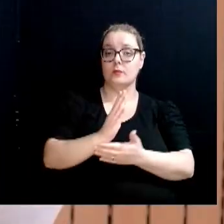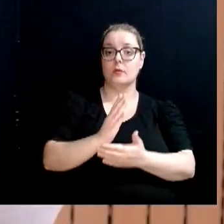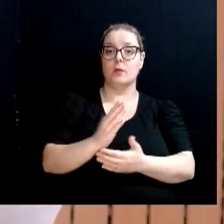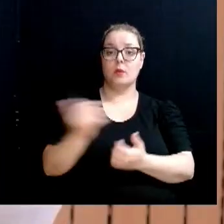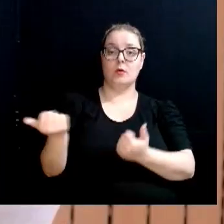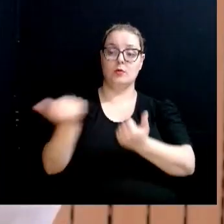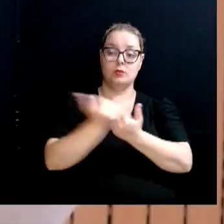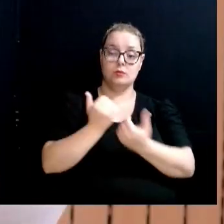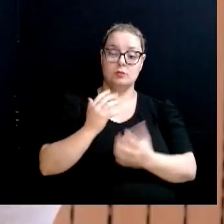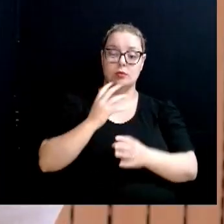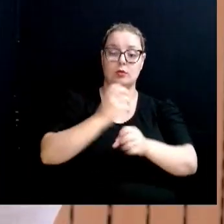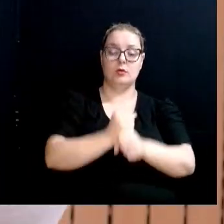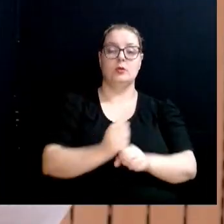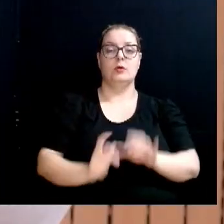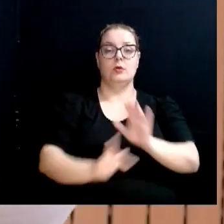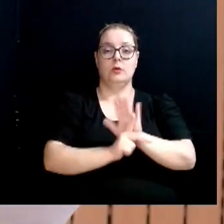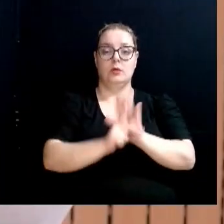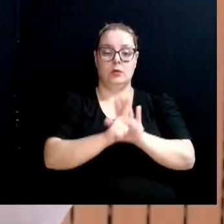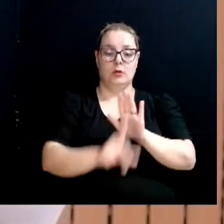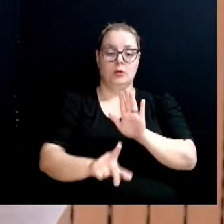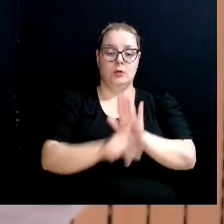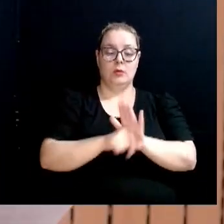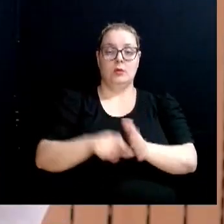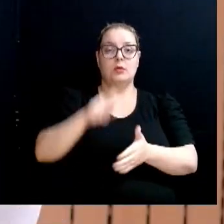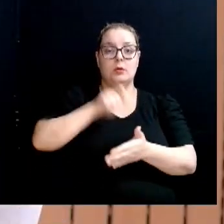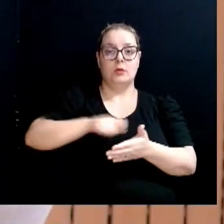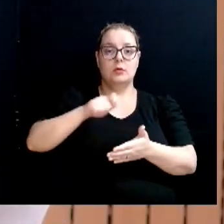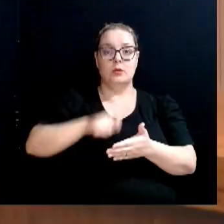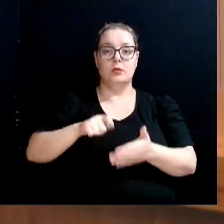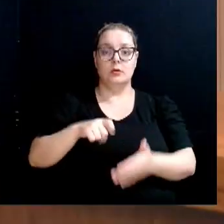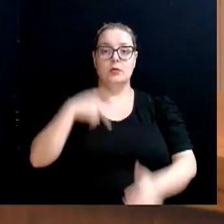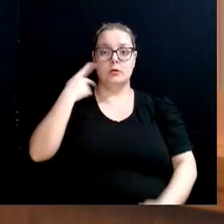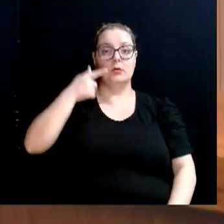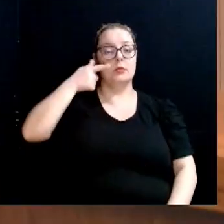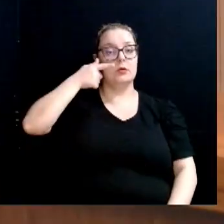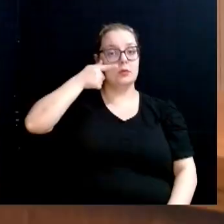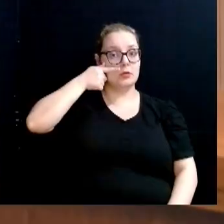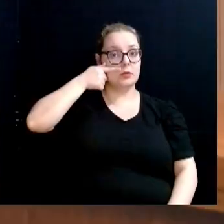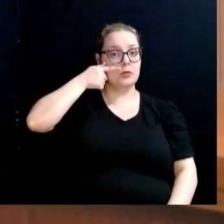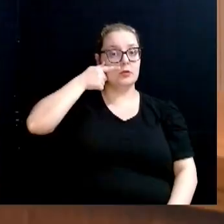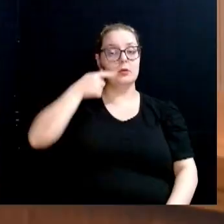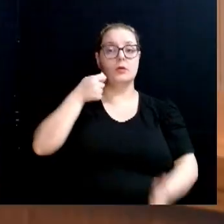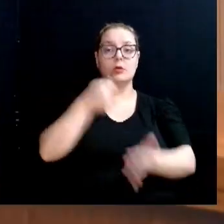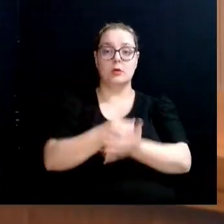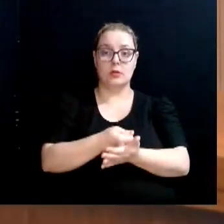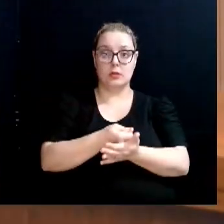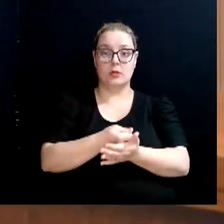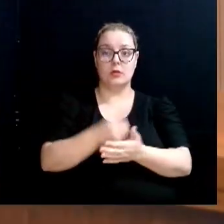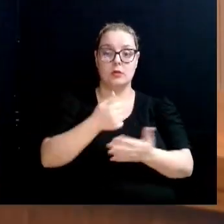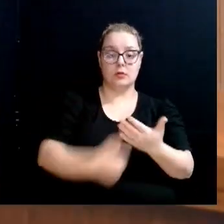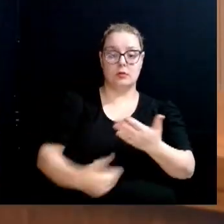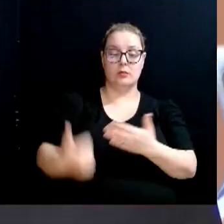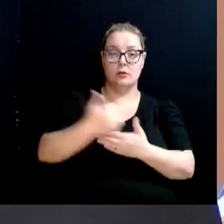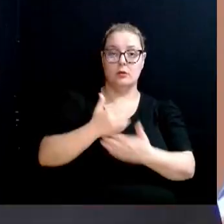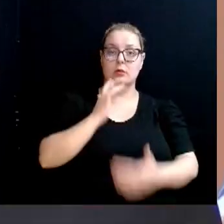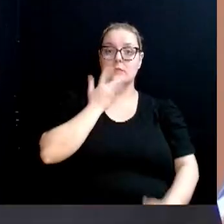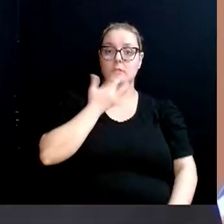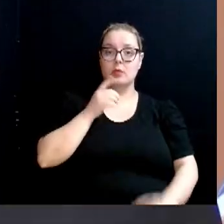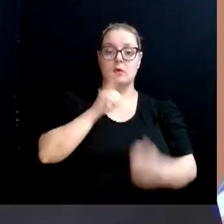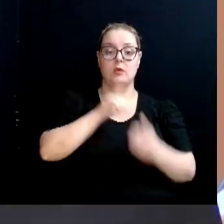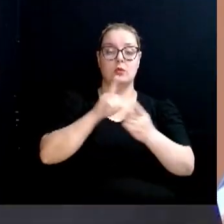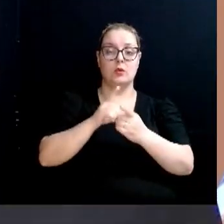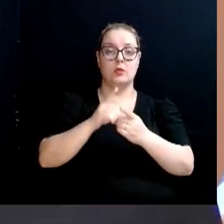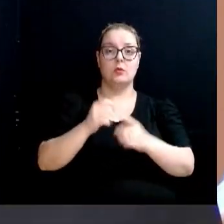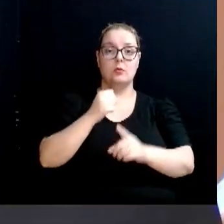total ao projeto de lei de autoria do vereador Guilherme Teixeira, que garante prioridade de atendimento psicossocial